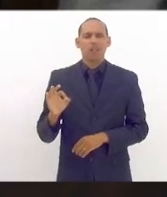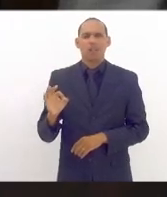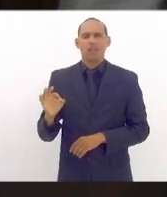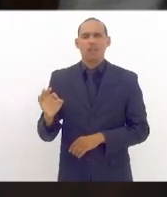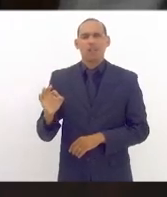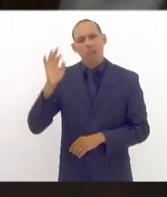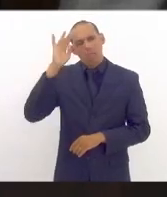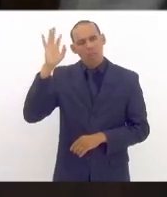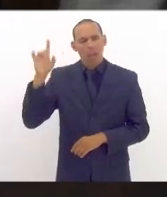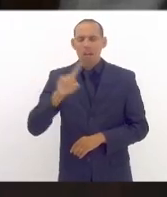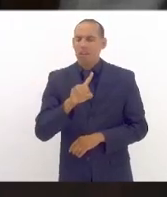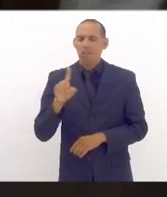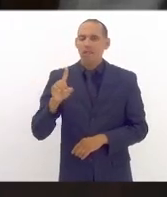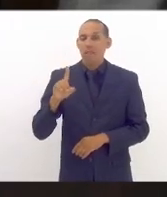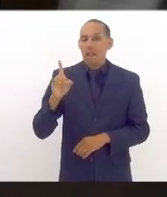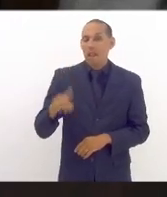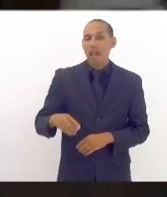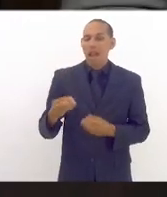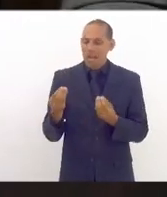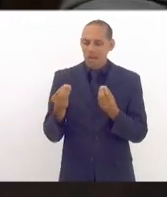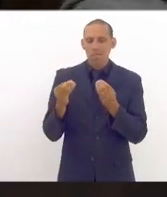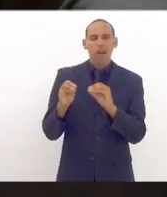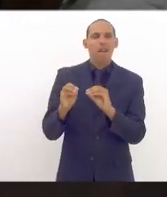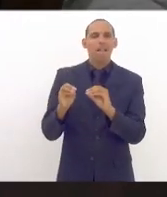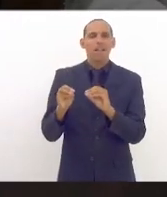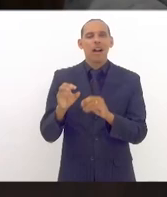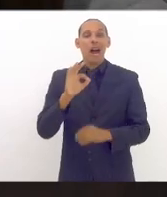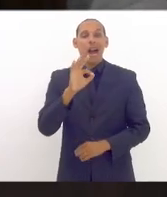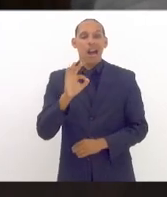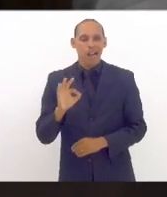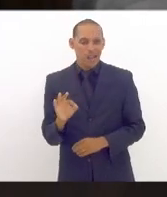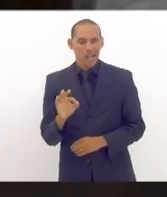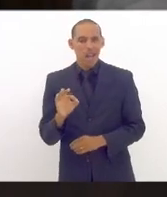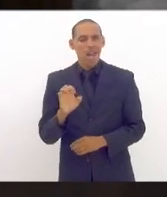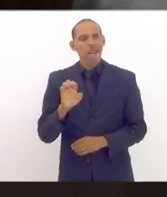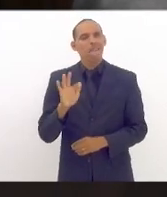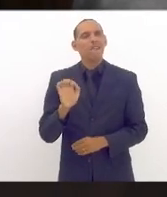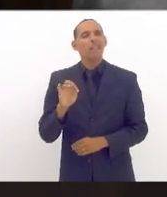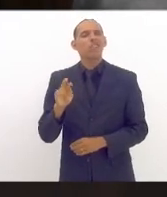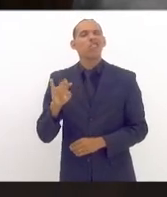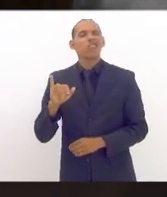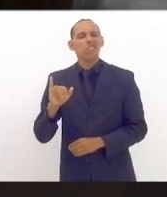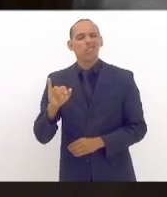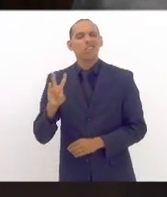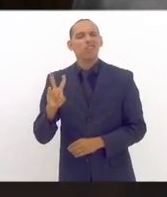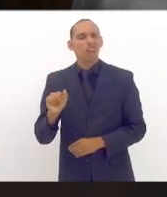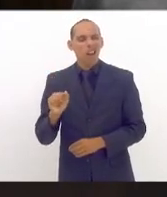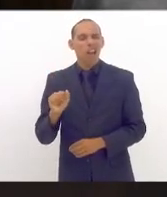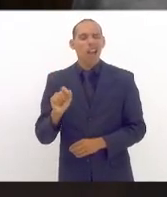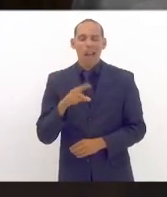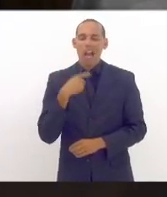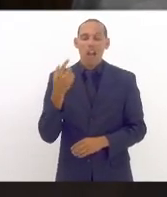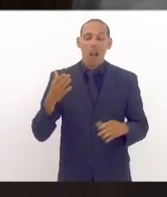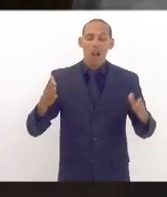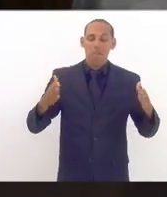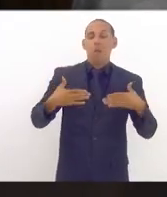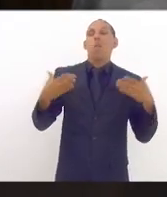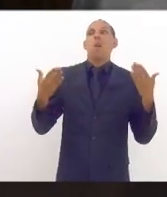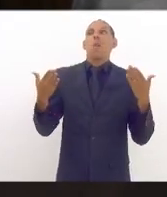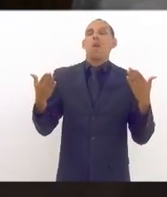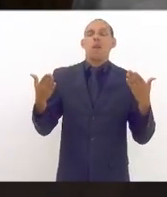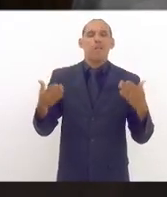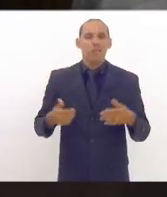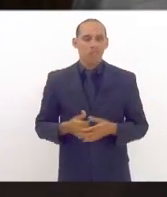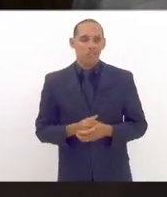teórica e sim aplicar as alíquotas efetivas nós vamos tomar um susto